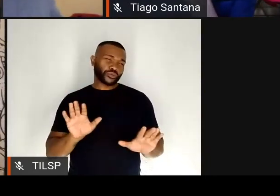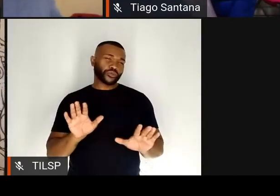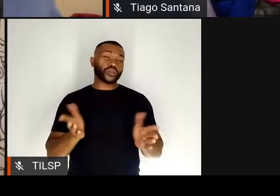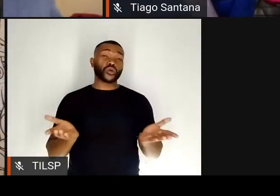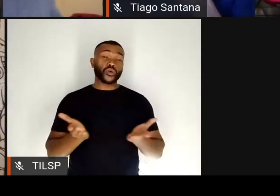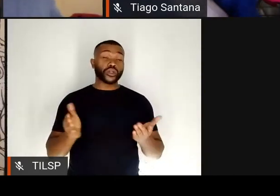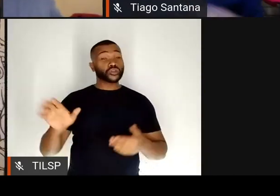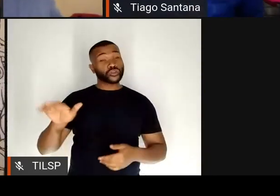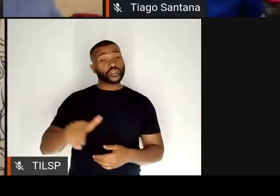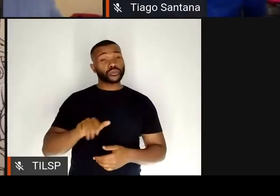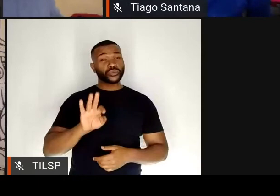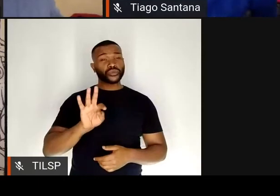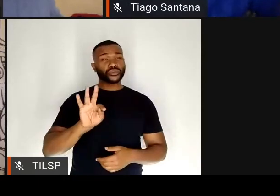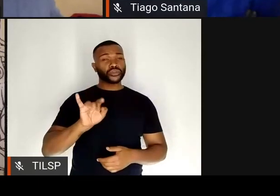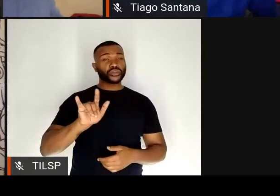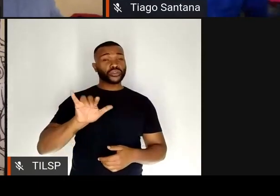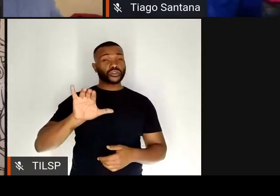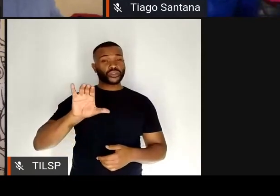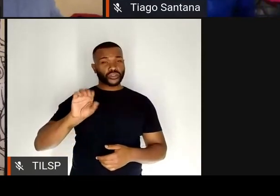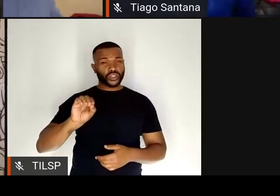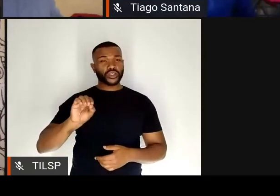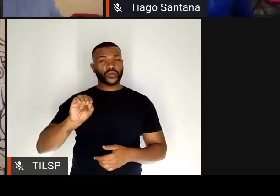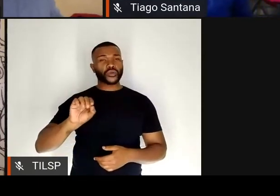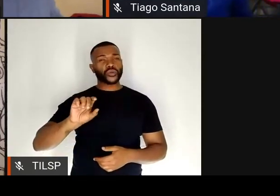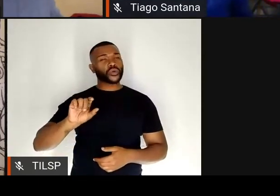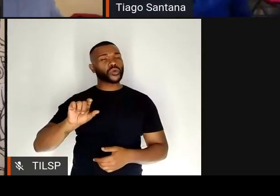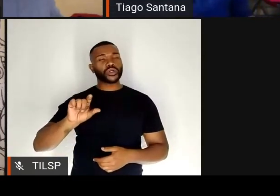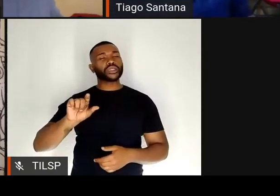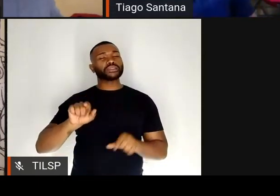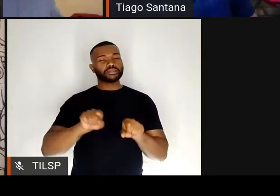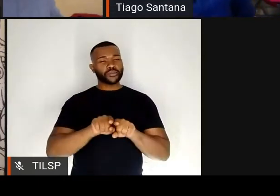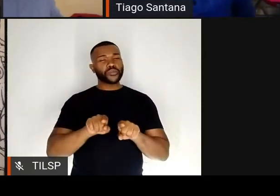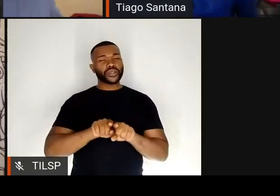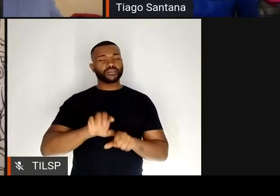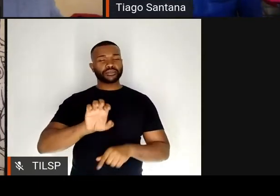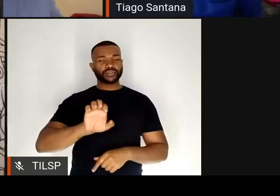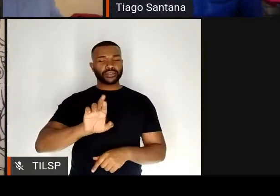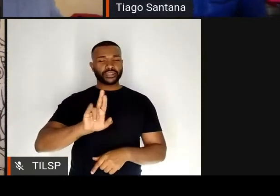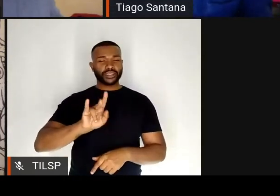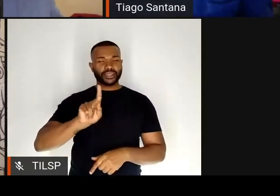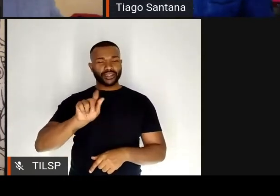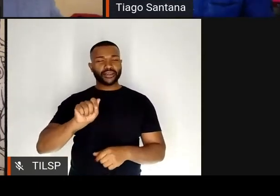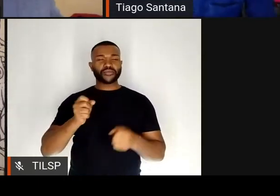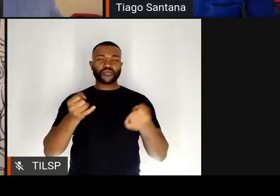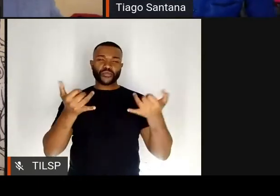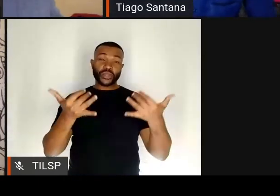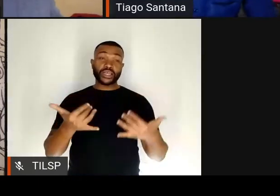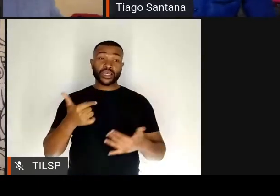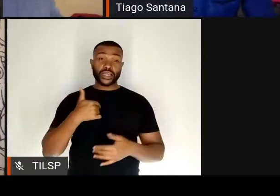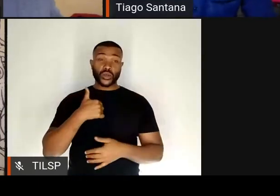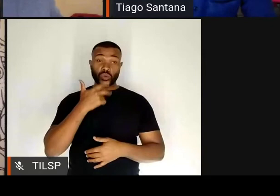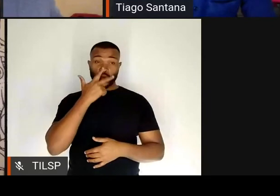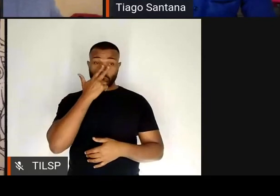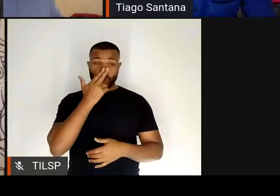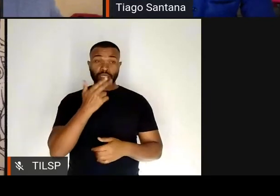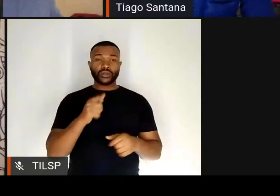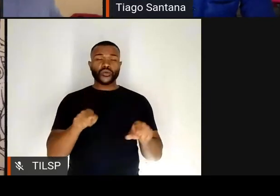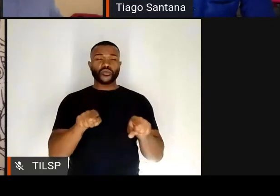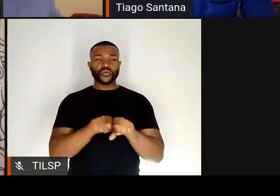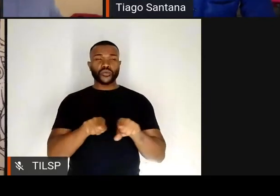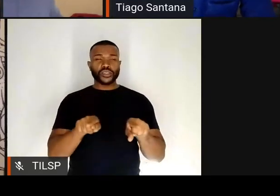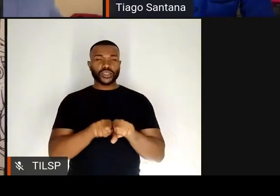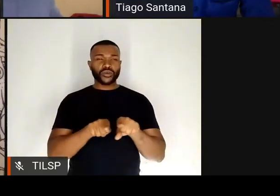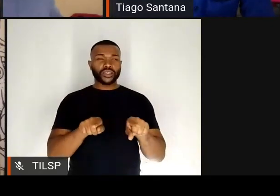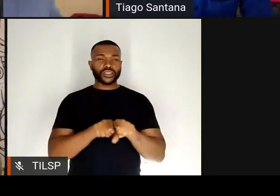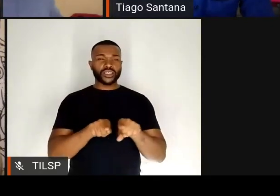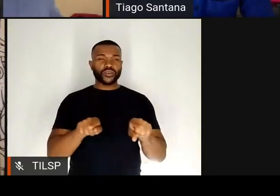Thiago a palavra e para a Érica para comentarem essas próximas questões aí, que acho que tá. Vão ser eu melhor. Eu vou fazer